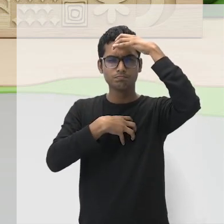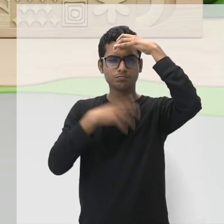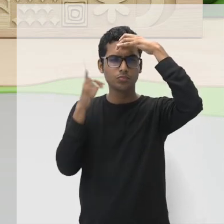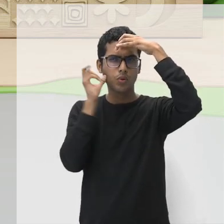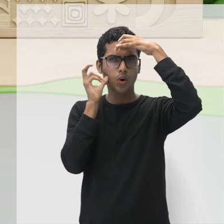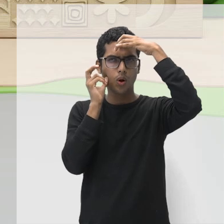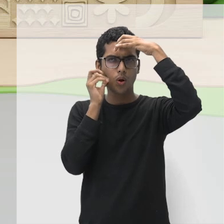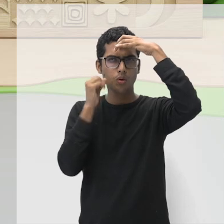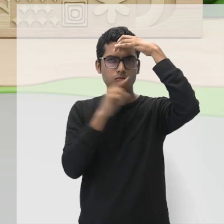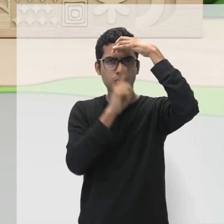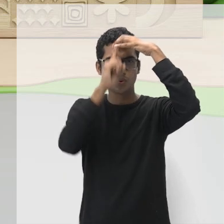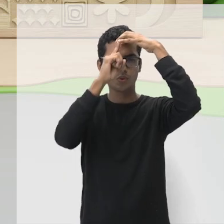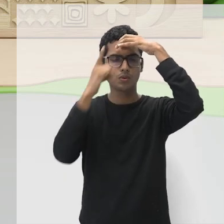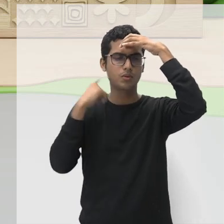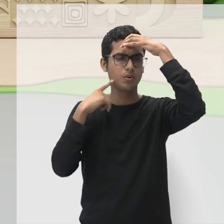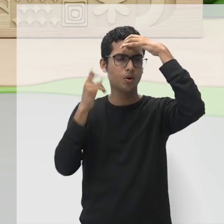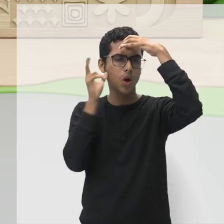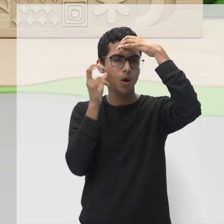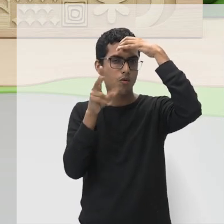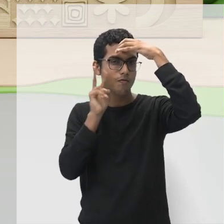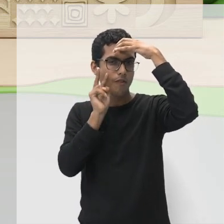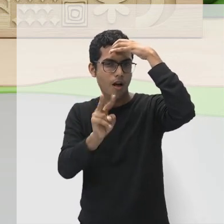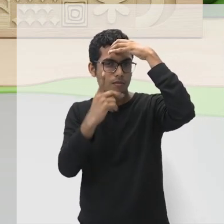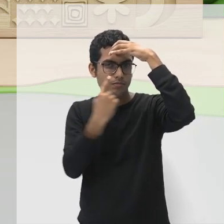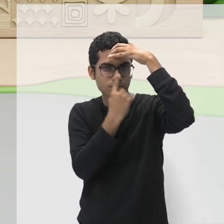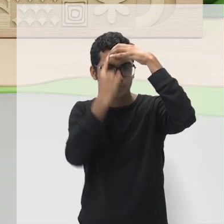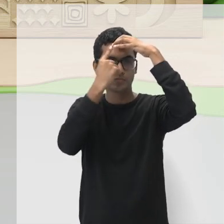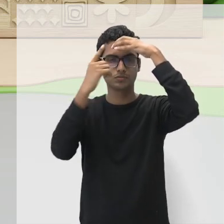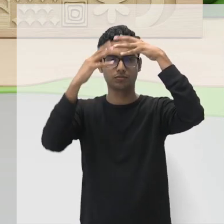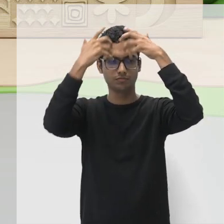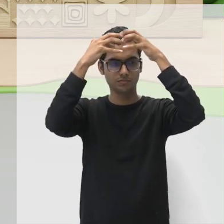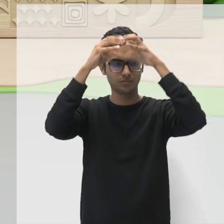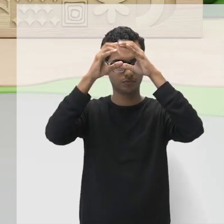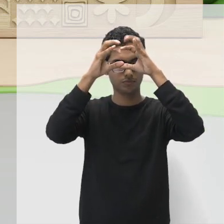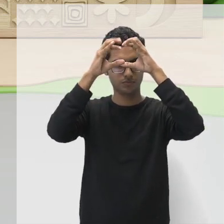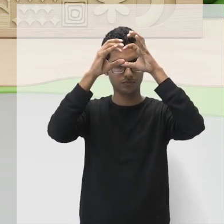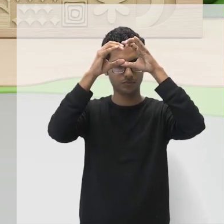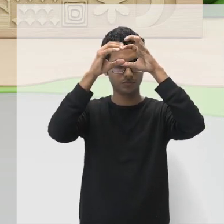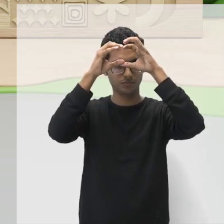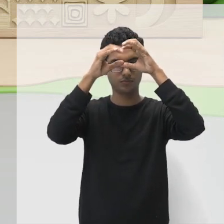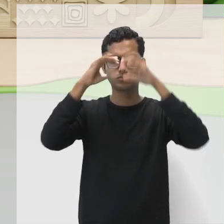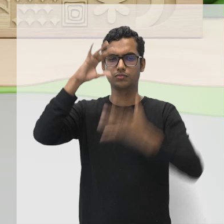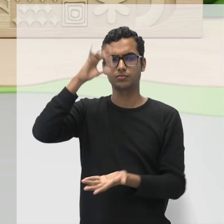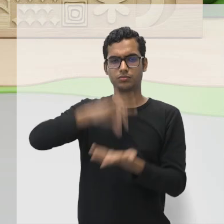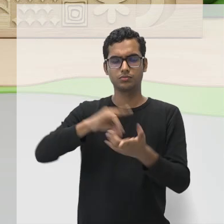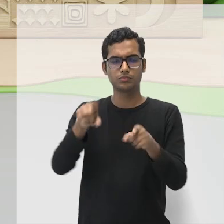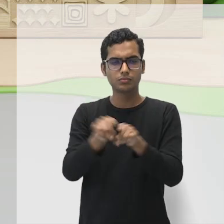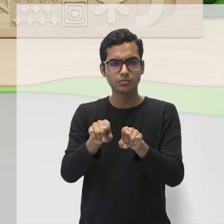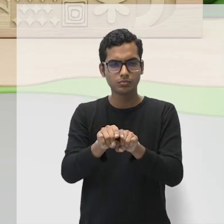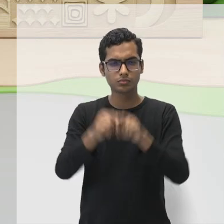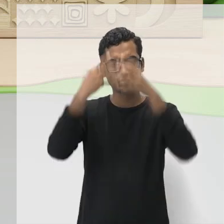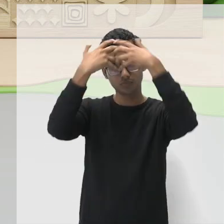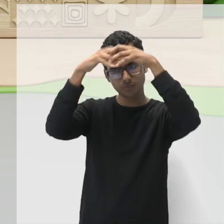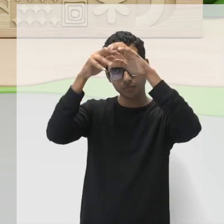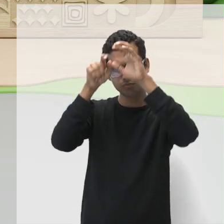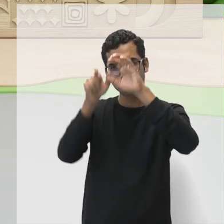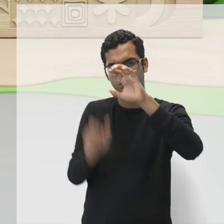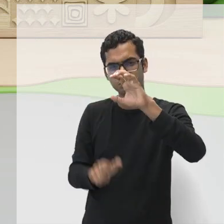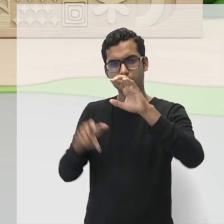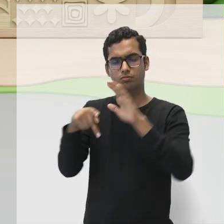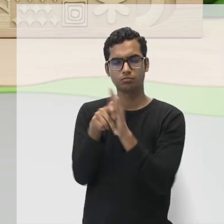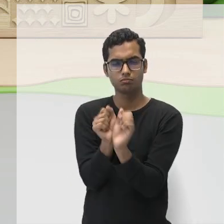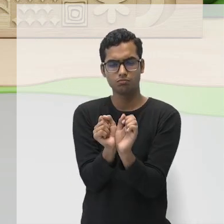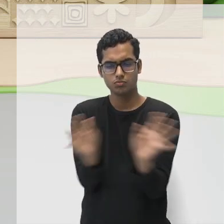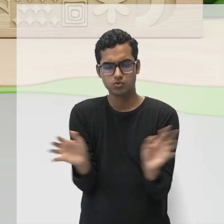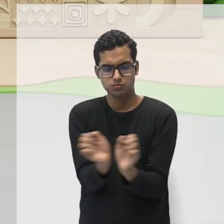do ouvir, né? A audição, e do ver a telinha que você está vendo, leva para o sistema nervoso